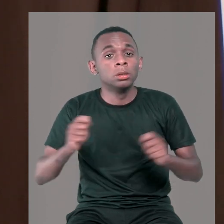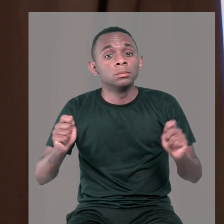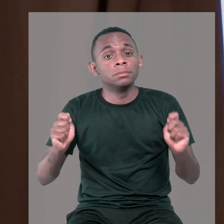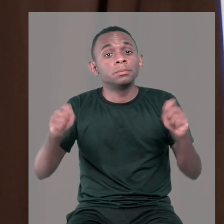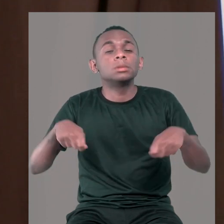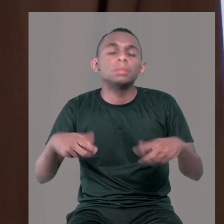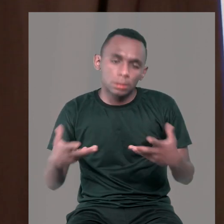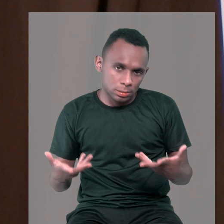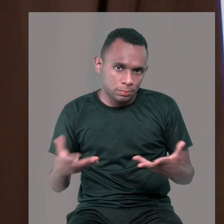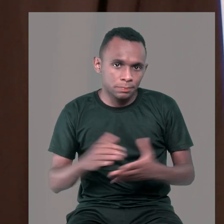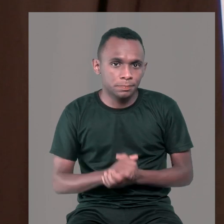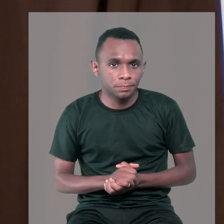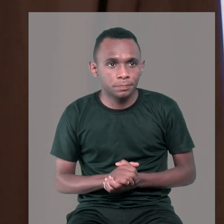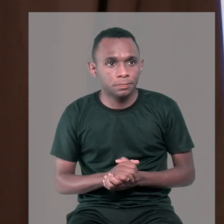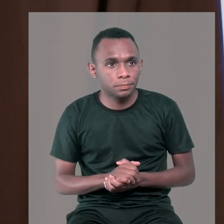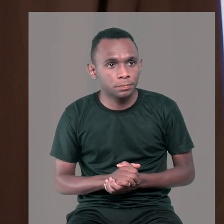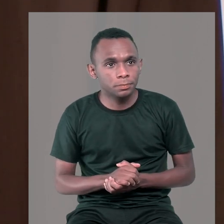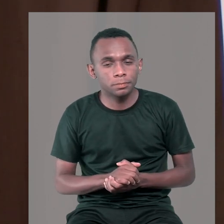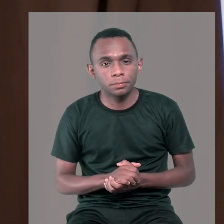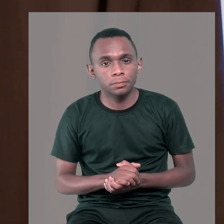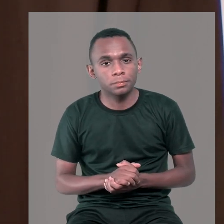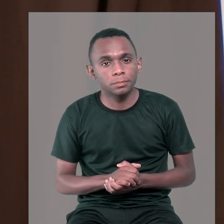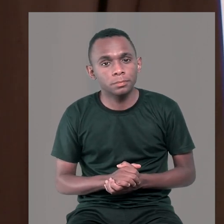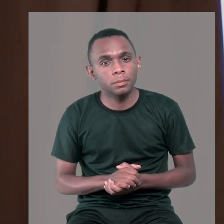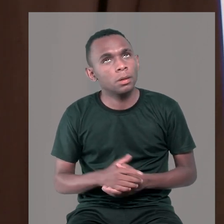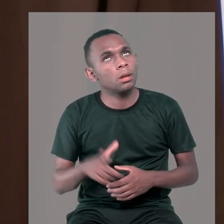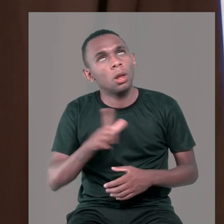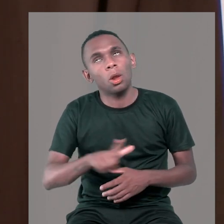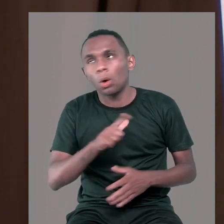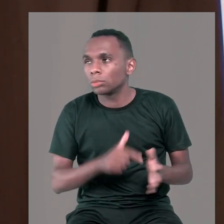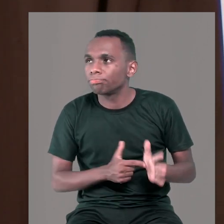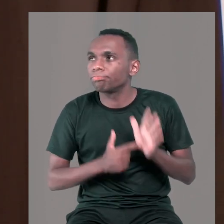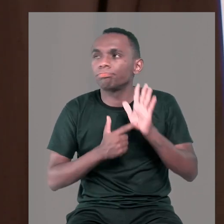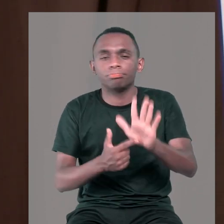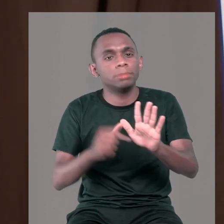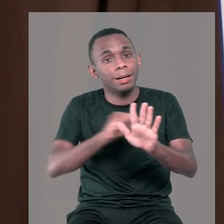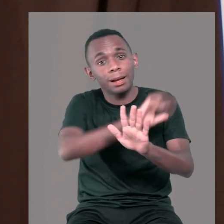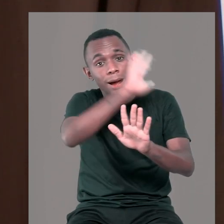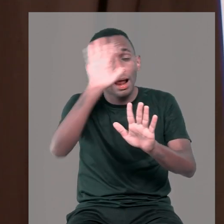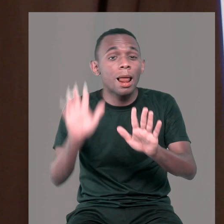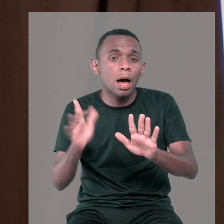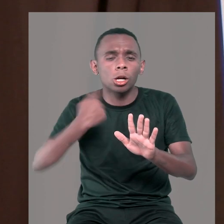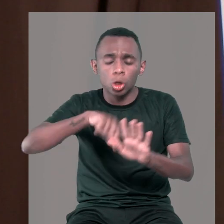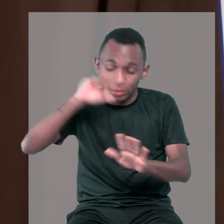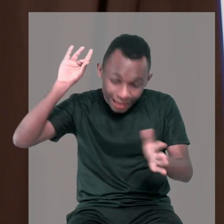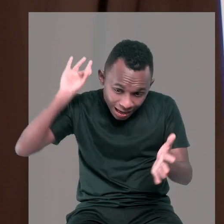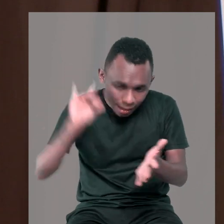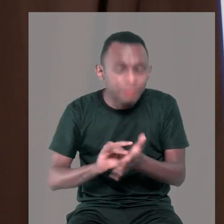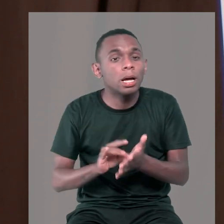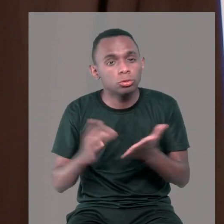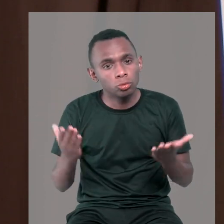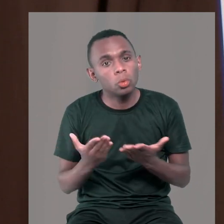possibilidade de perder o mundo. E eu acredito que